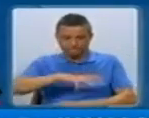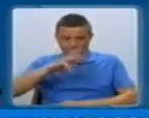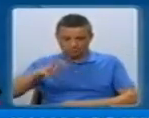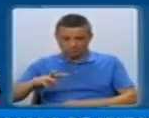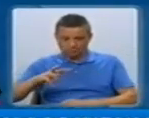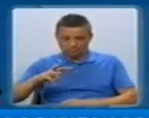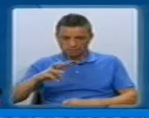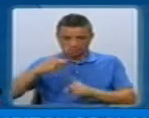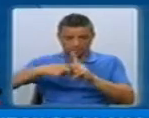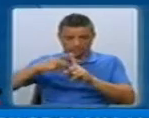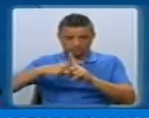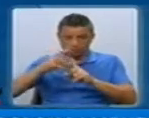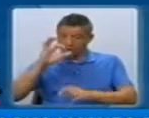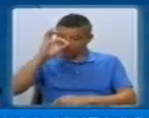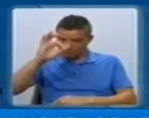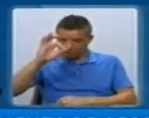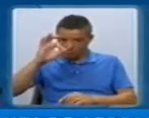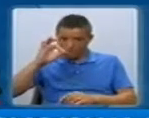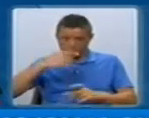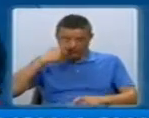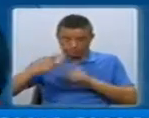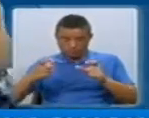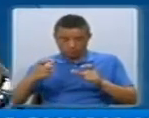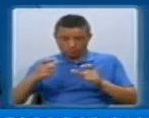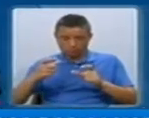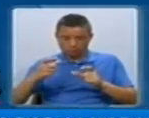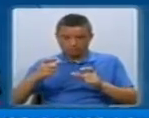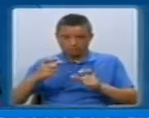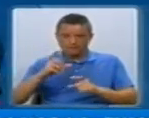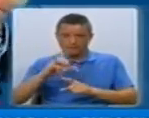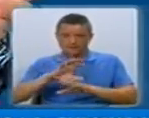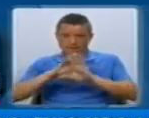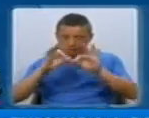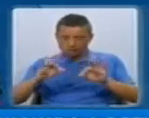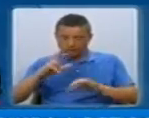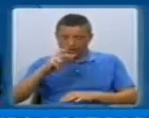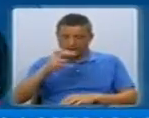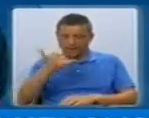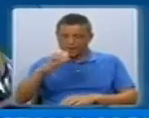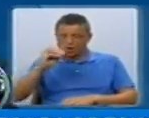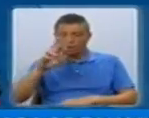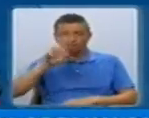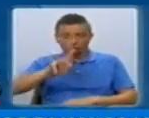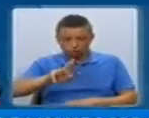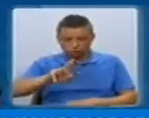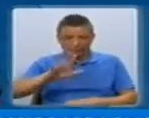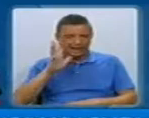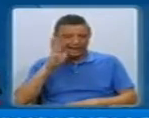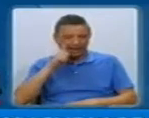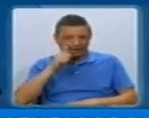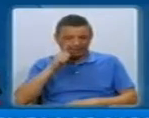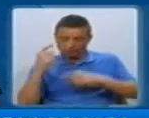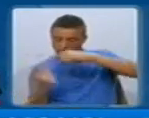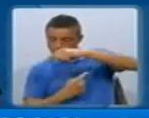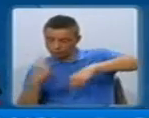graus, e o que faz com que os astrónomos consigam ter leituras de raios-x, associado precisamente a essa matéria muito quente à volta